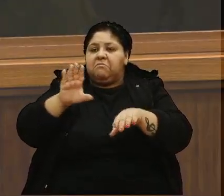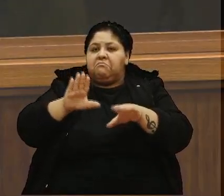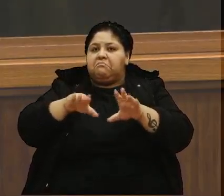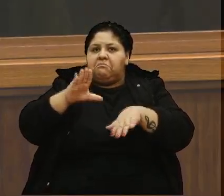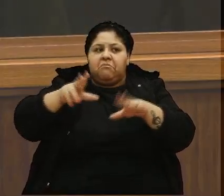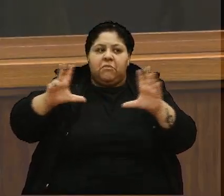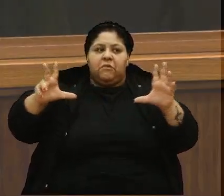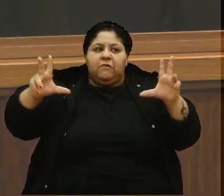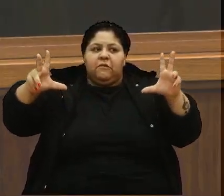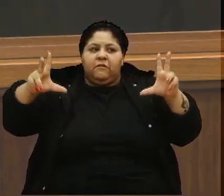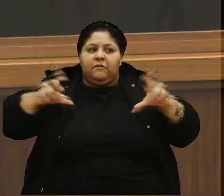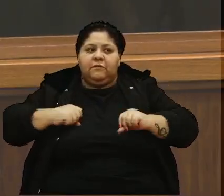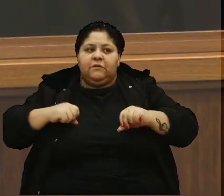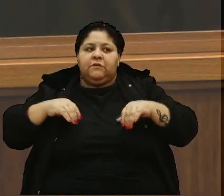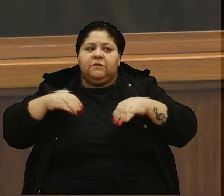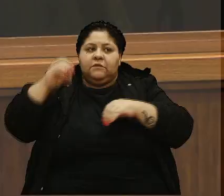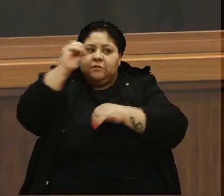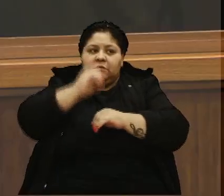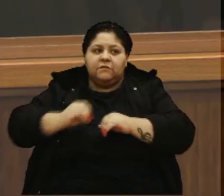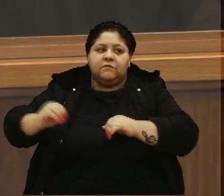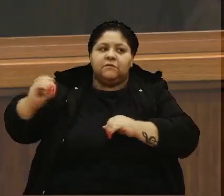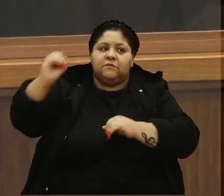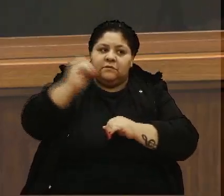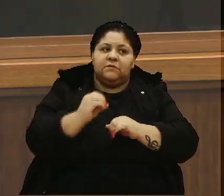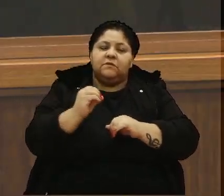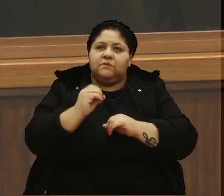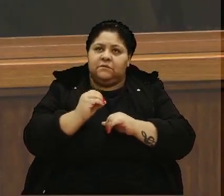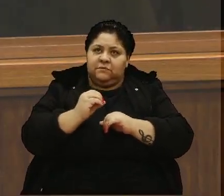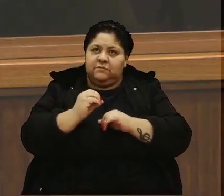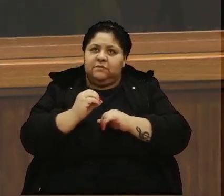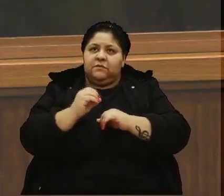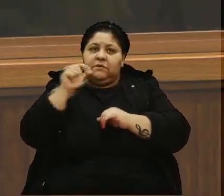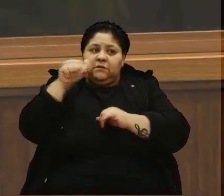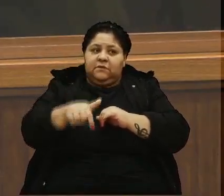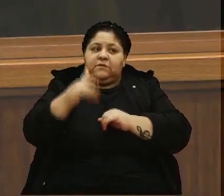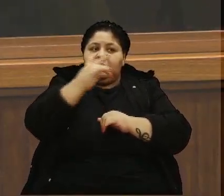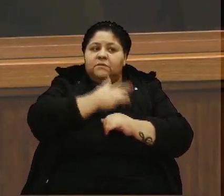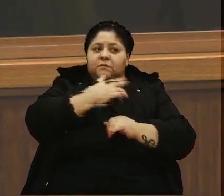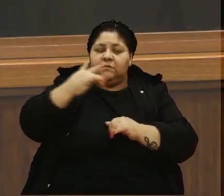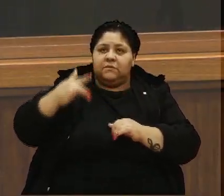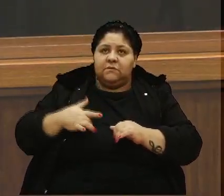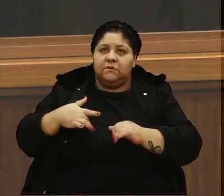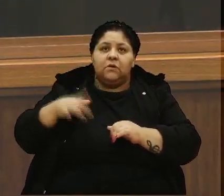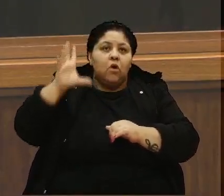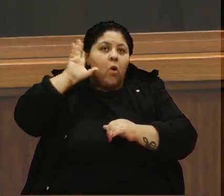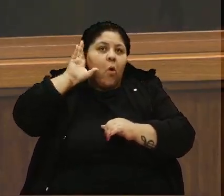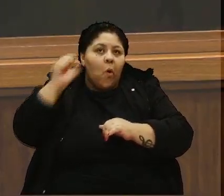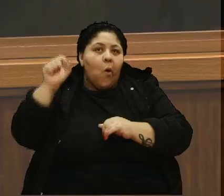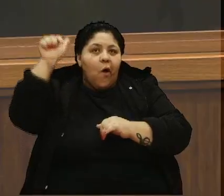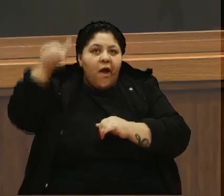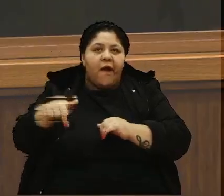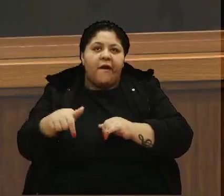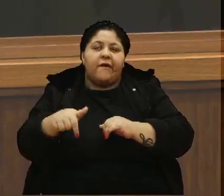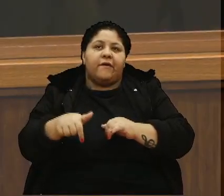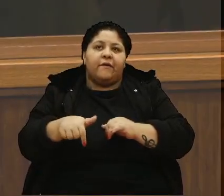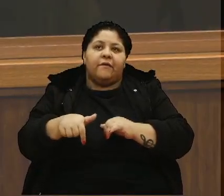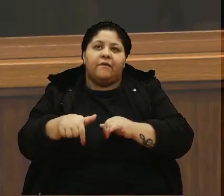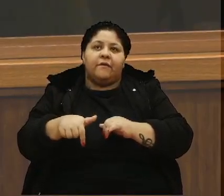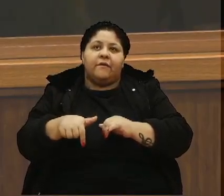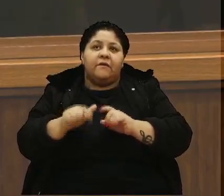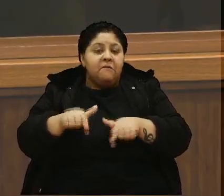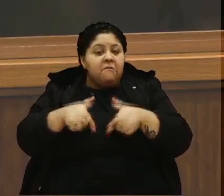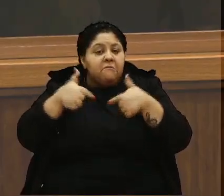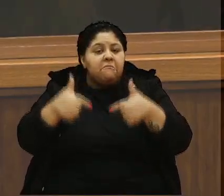é uma ótima ideia para que o prefeito faça alguma coisa na saúde, ouça isso aqui e aplique esse